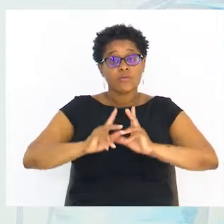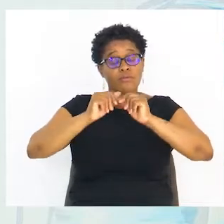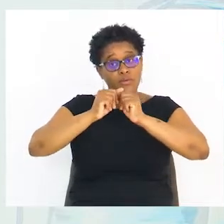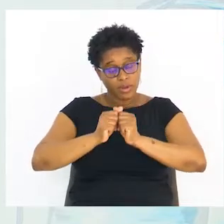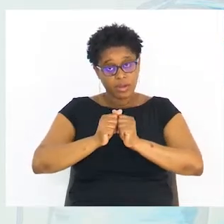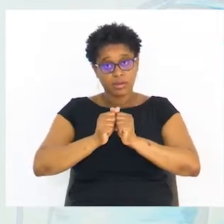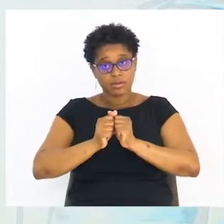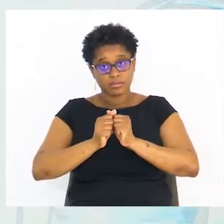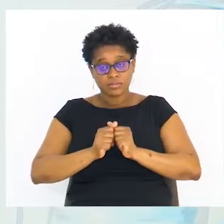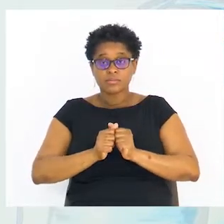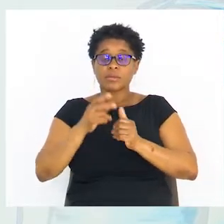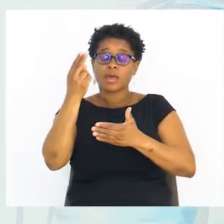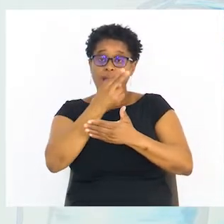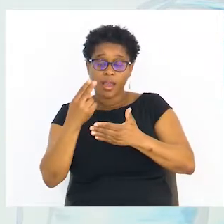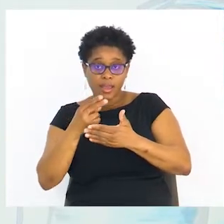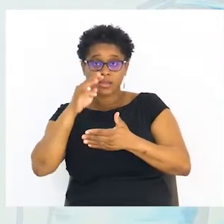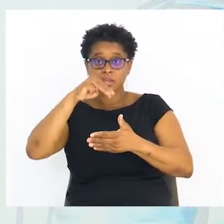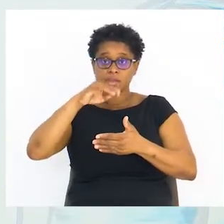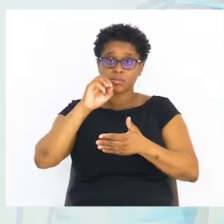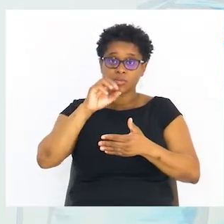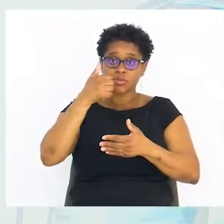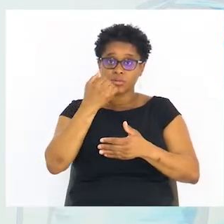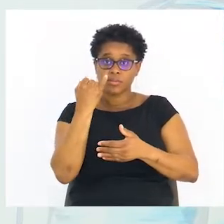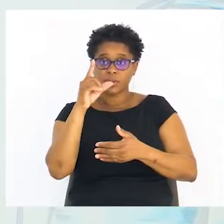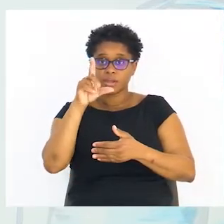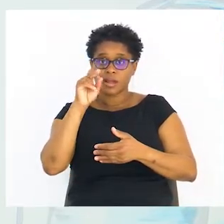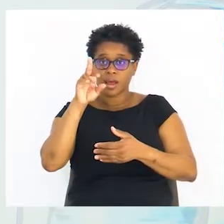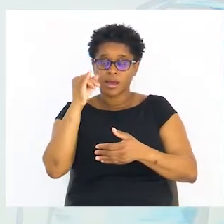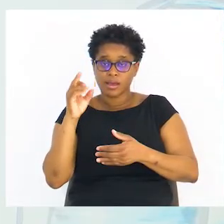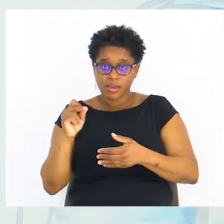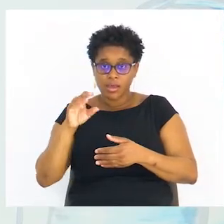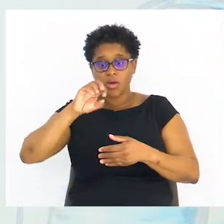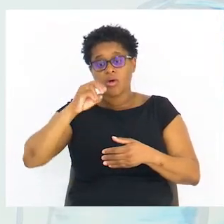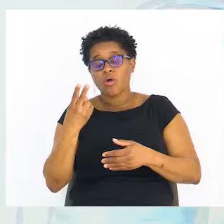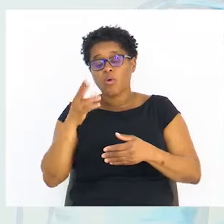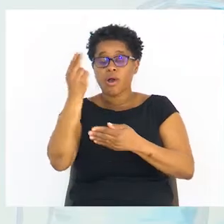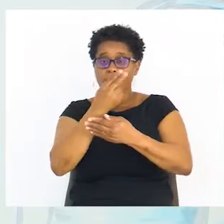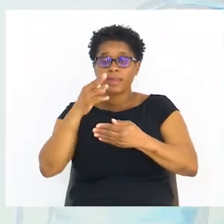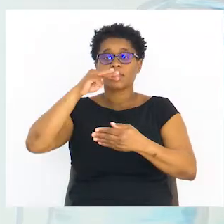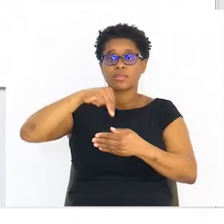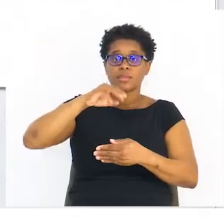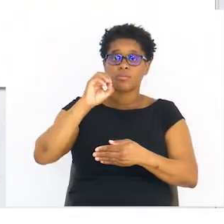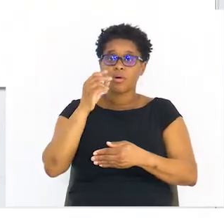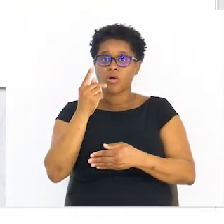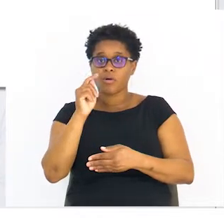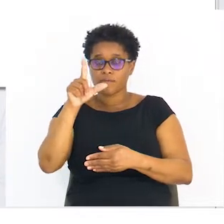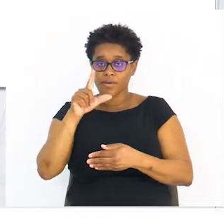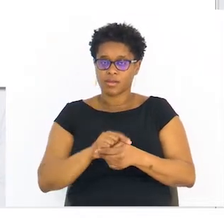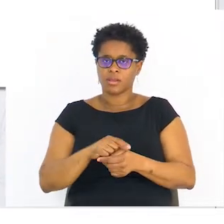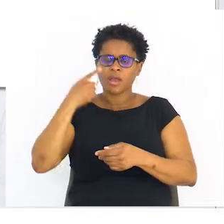quer dizer arte imobiliária ou arte móvel? A própria palavra diz.